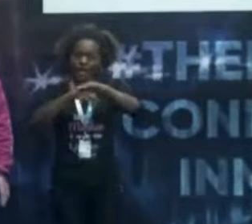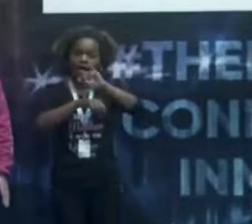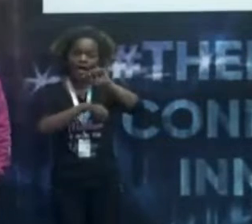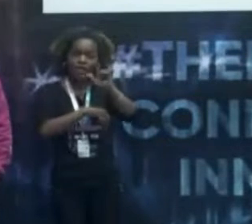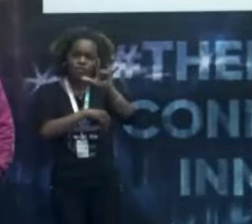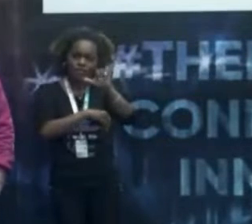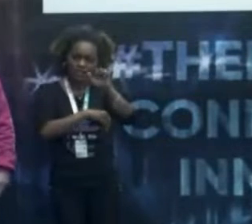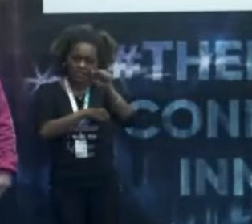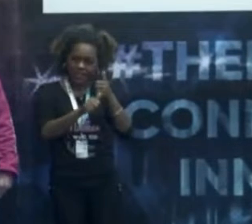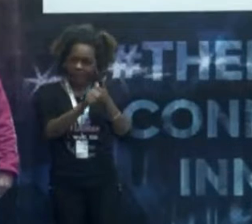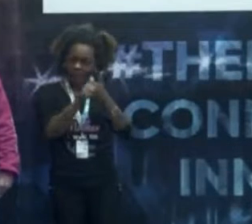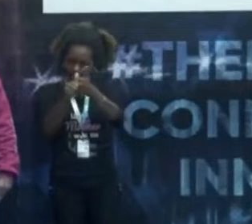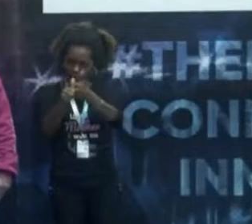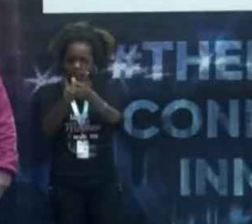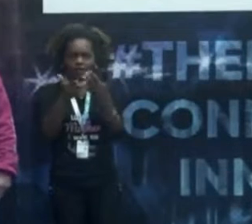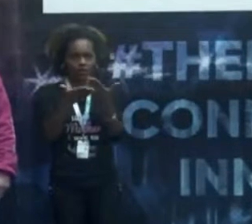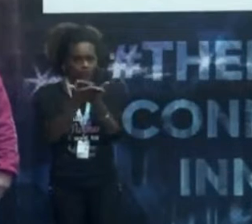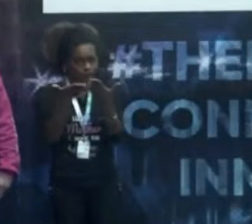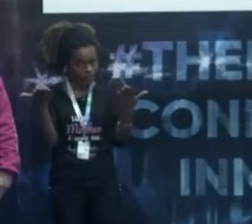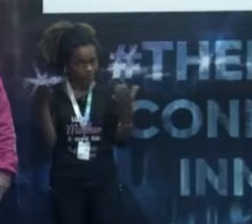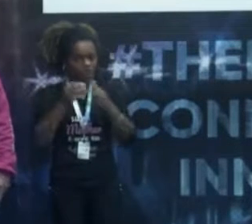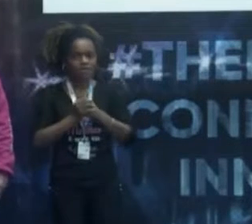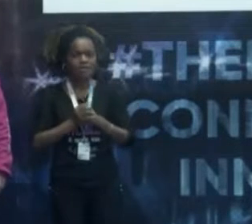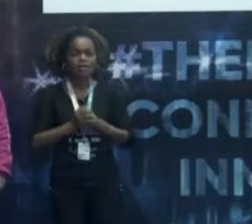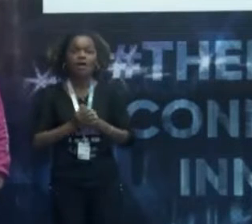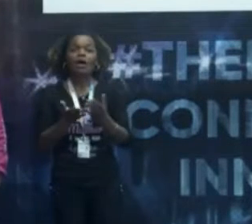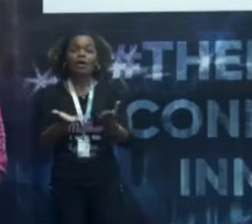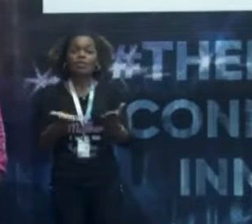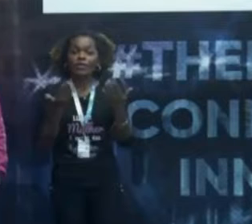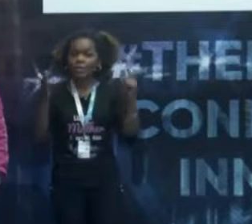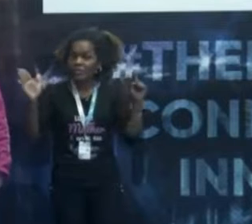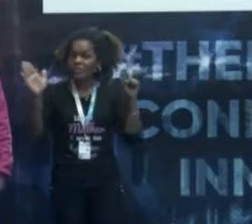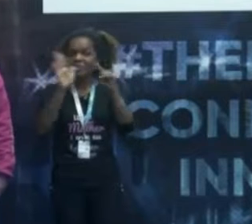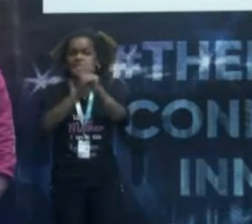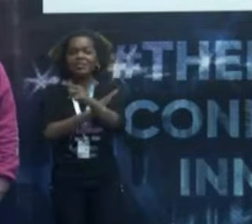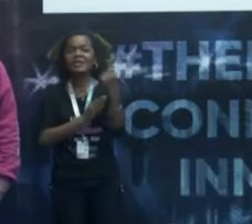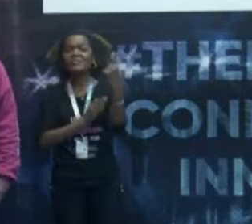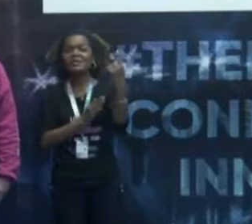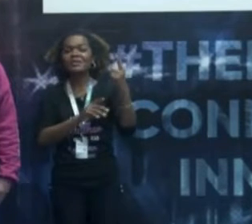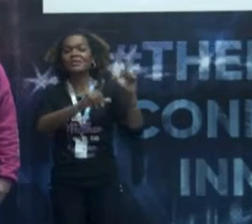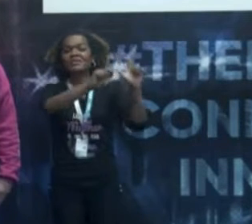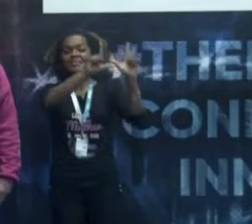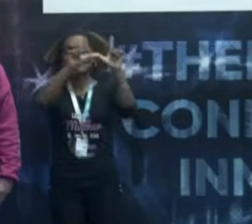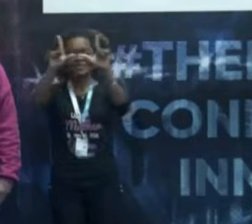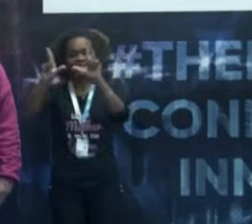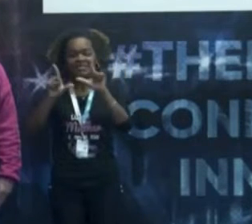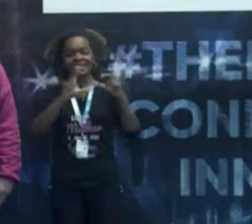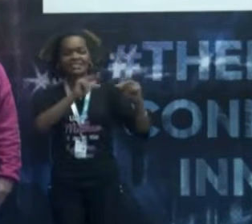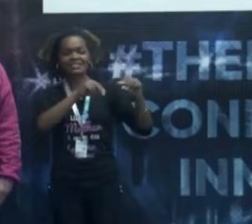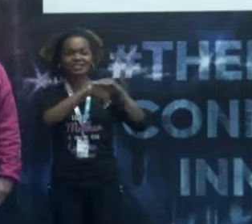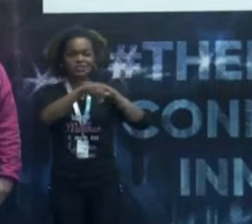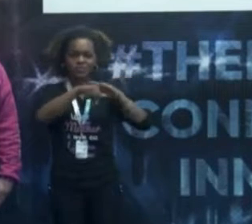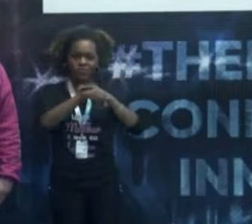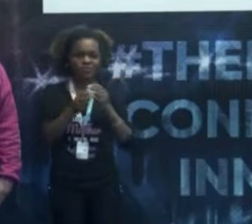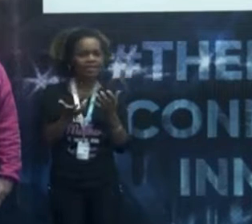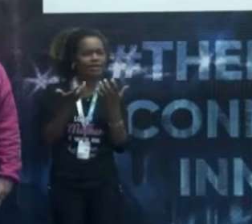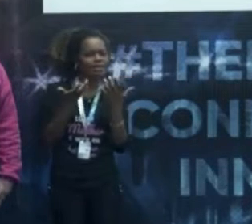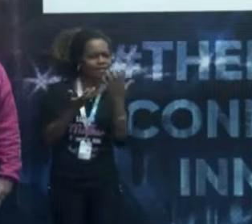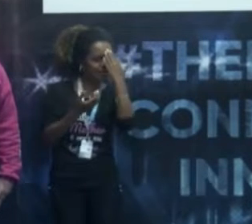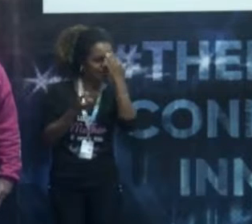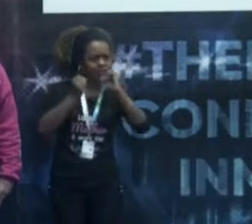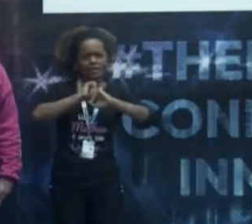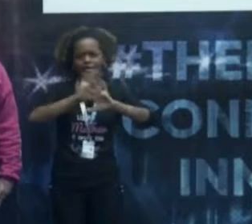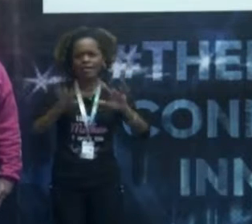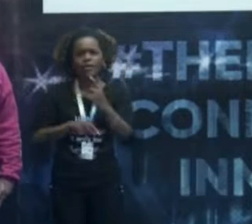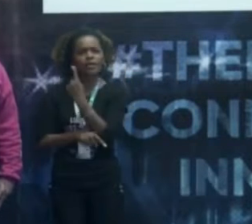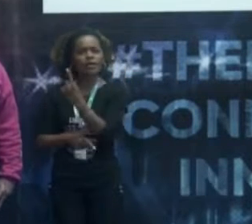aqui o chat, vai estar fazendo as perguntas. Então vamos lançar uma primeira pergunta para vocês discutirem, aí eu queria entender, né, um pouquinho de cada